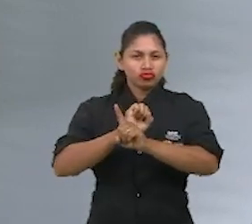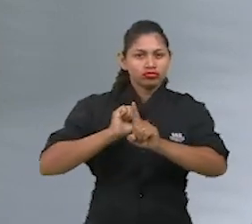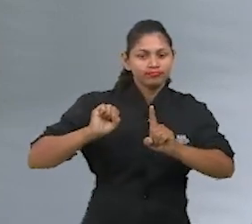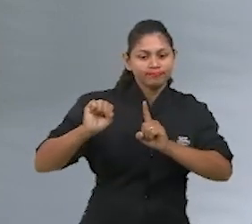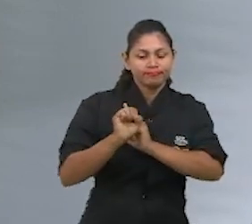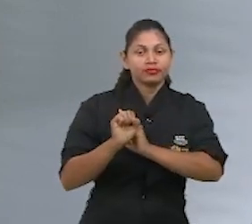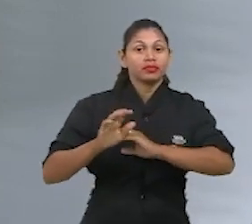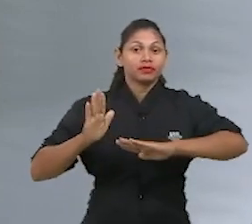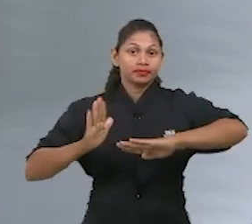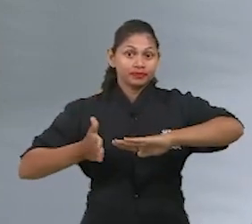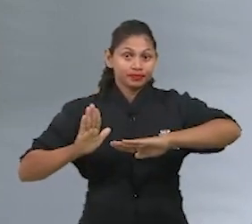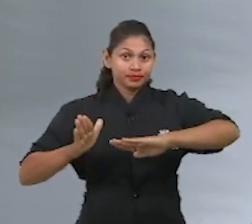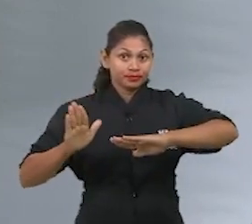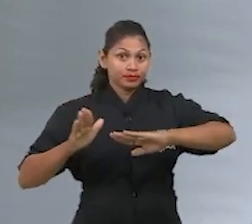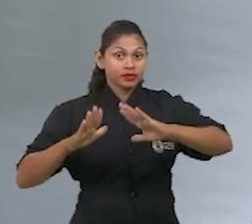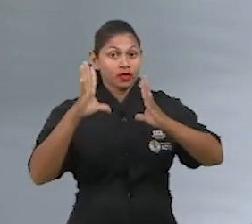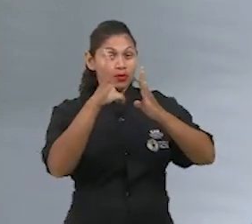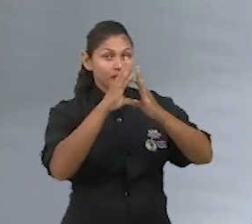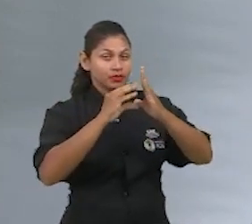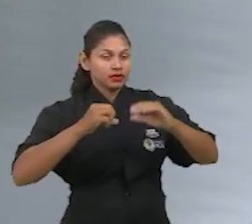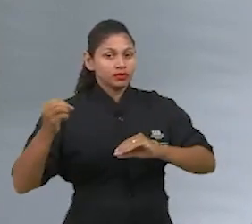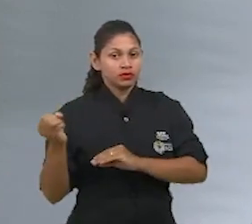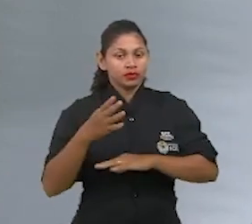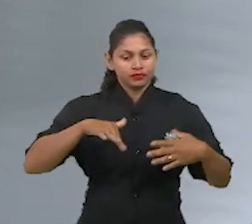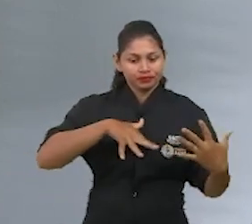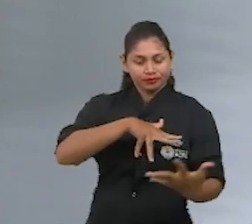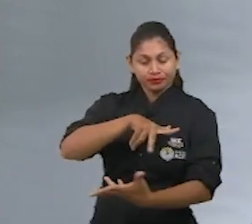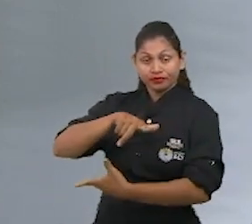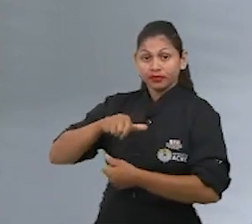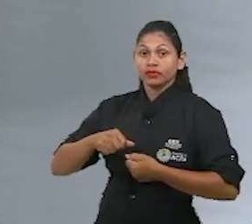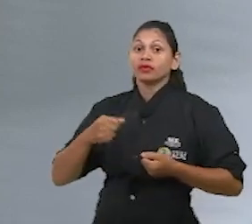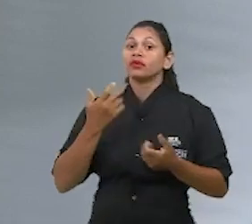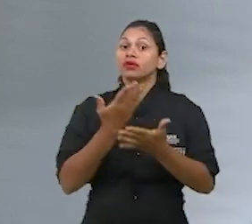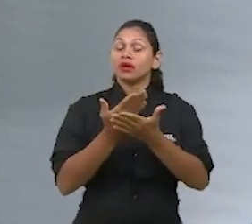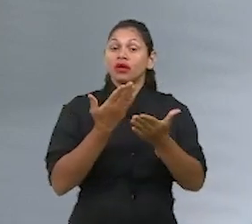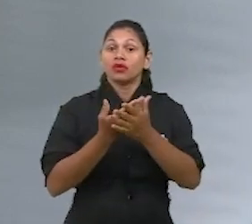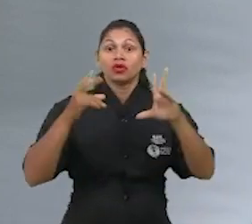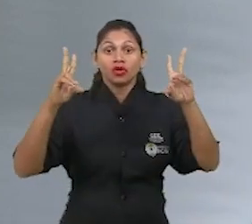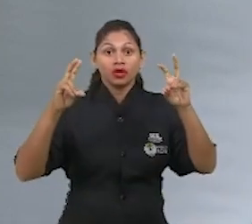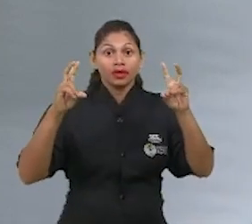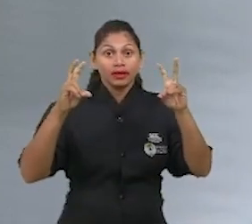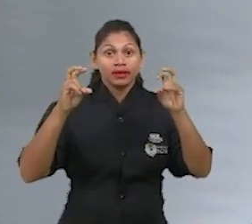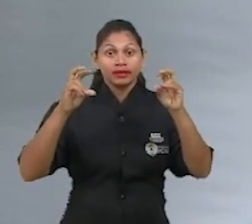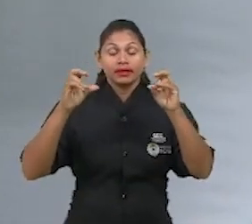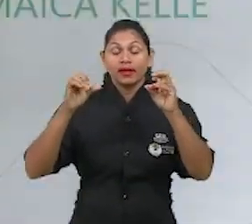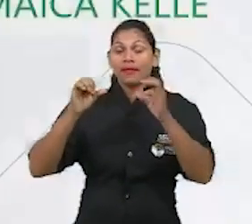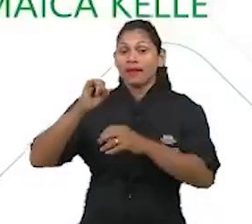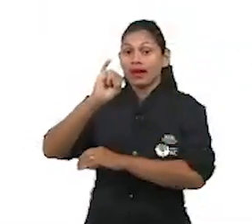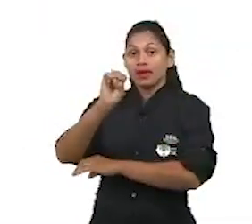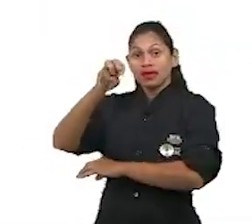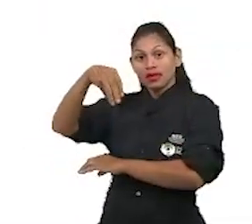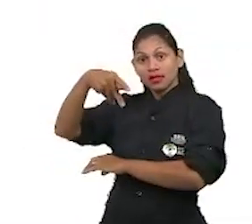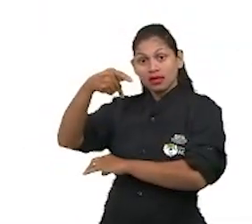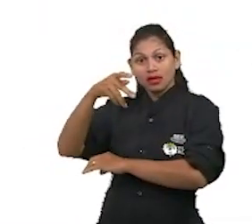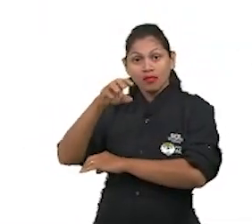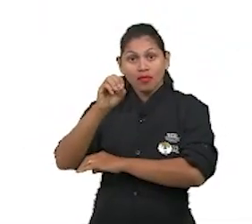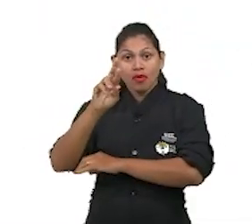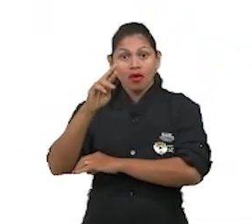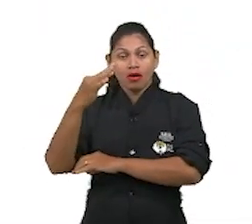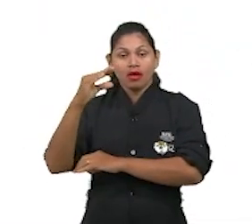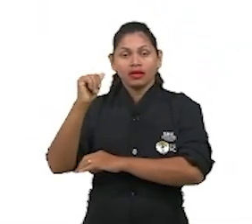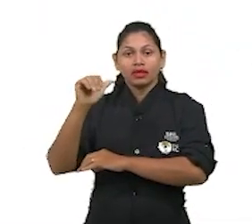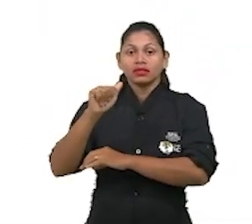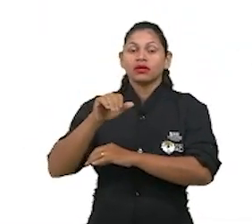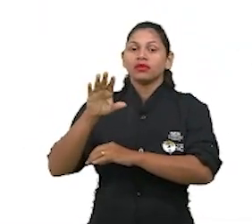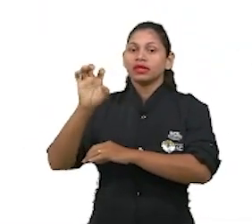sobre importação e exportação. Vamos então à nossa aula? Primeiro eu quero mostrar uma imagem. Olha